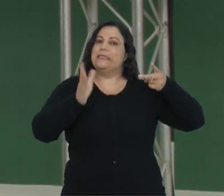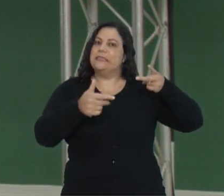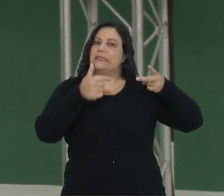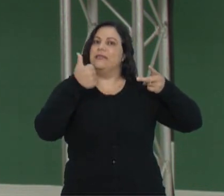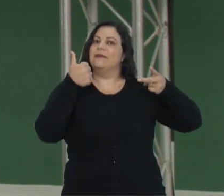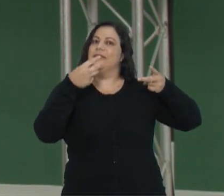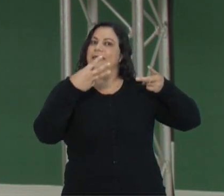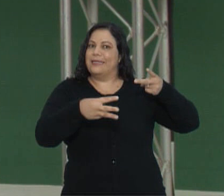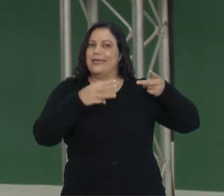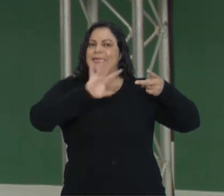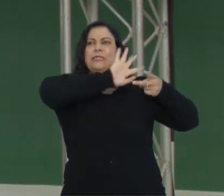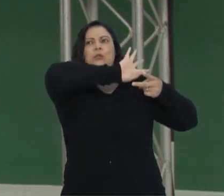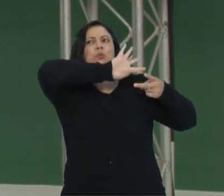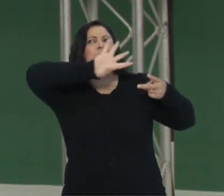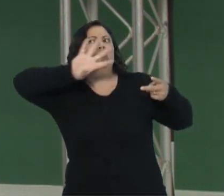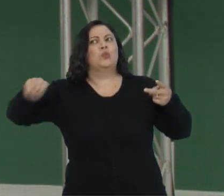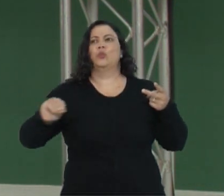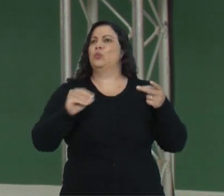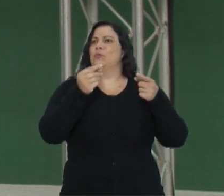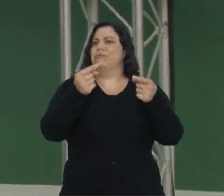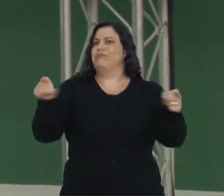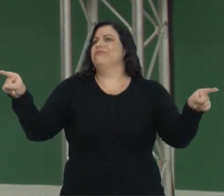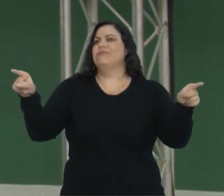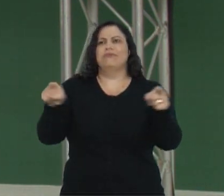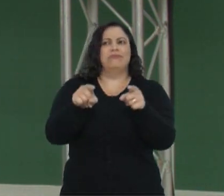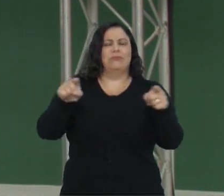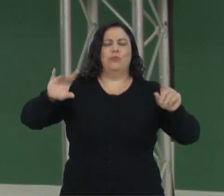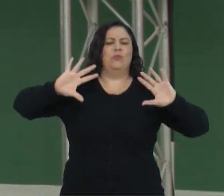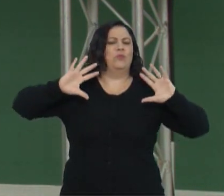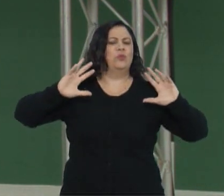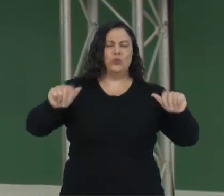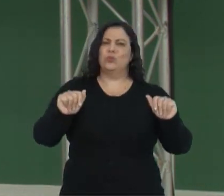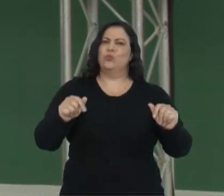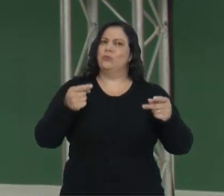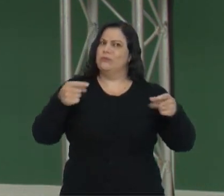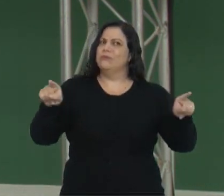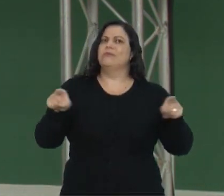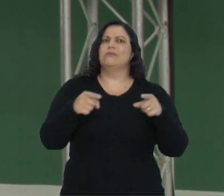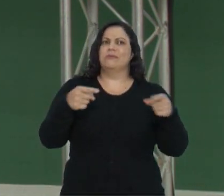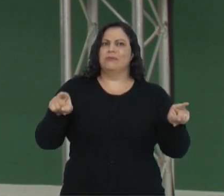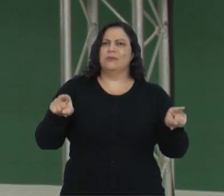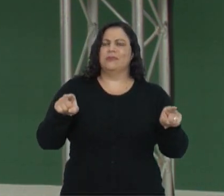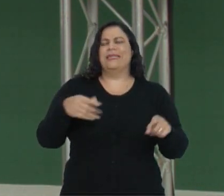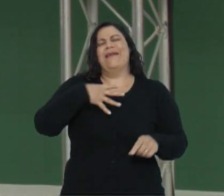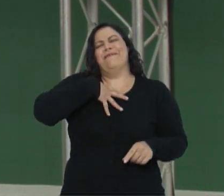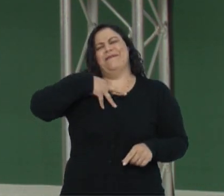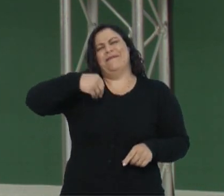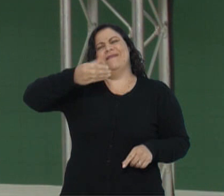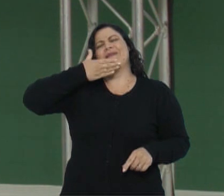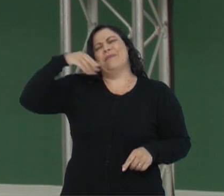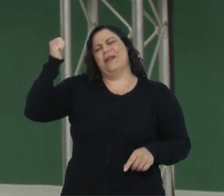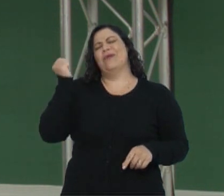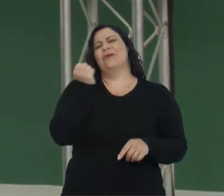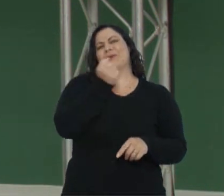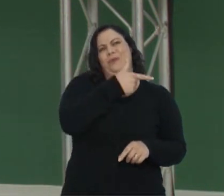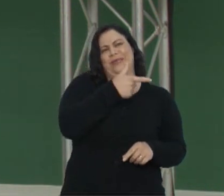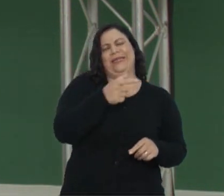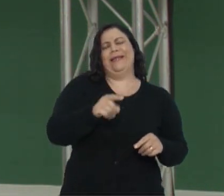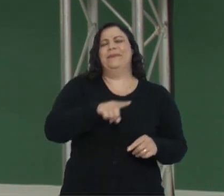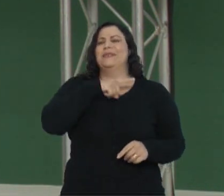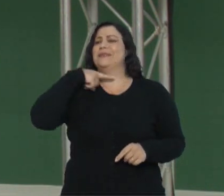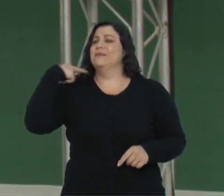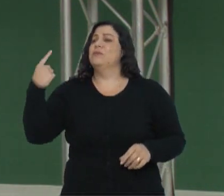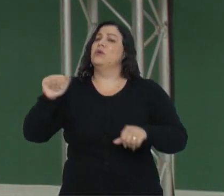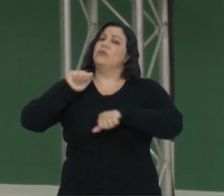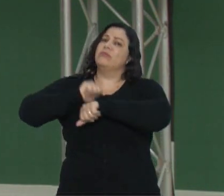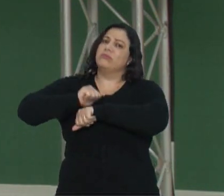viraram músicos. Imagine, Bach para tudo quanto é lado, não sei, Bach, e teve filho que superou ele. Mas acabou pobre, morrendo pobre. A sua esposa, depois que